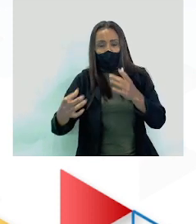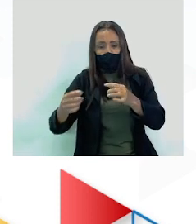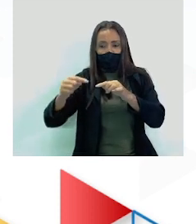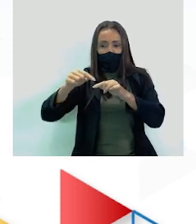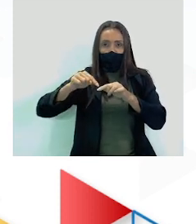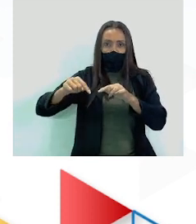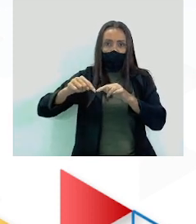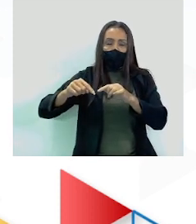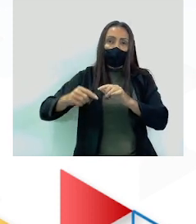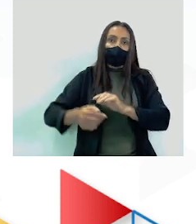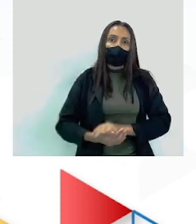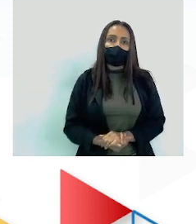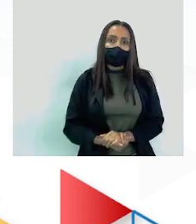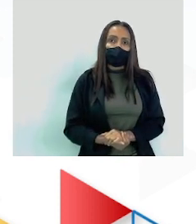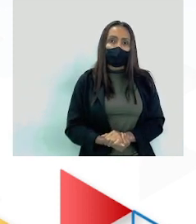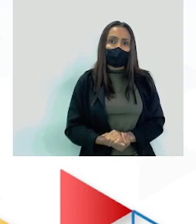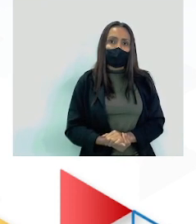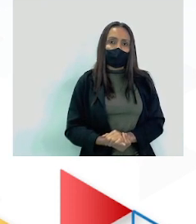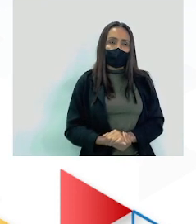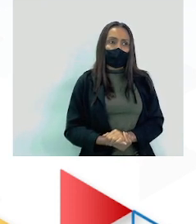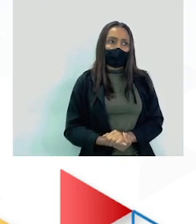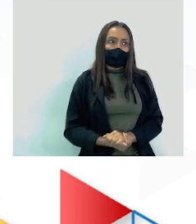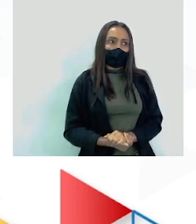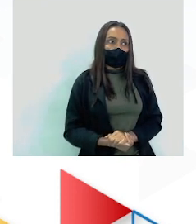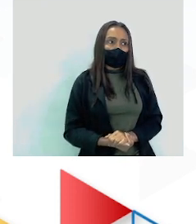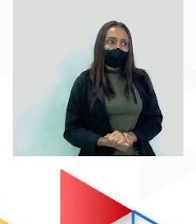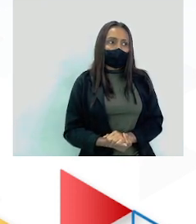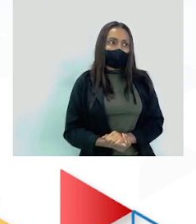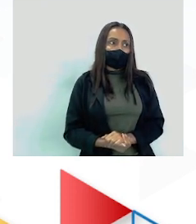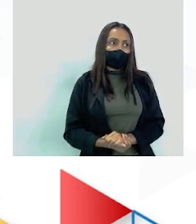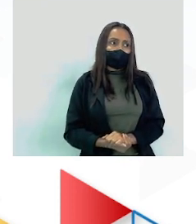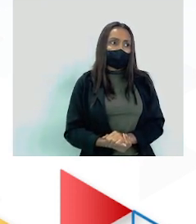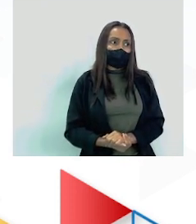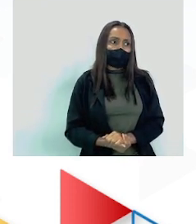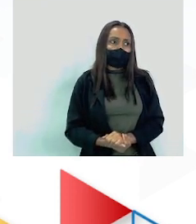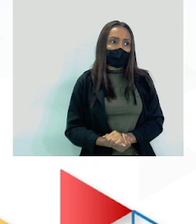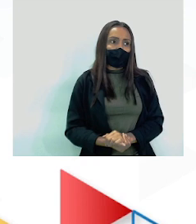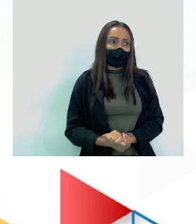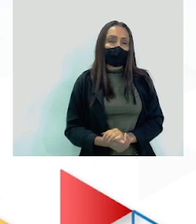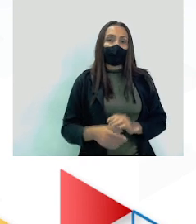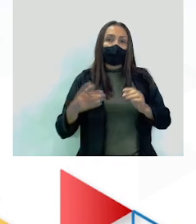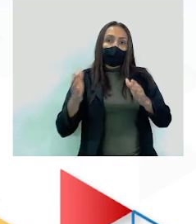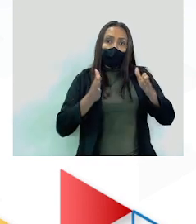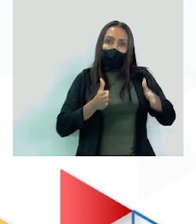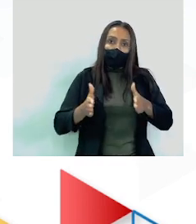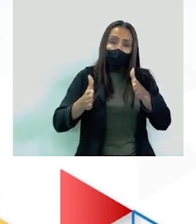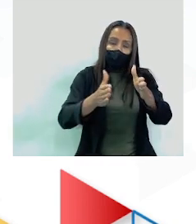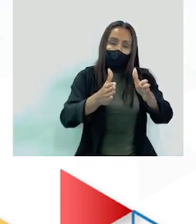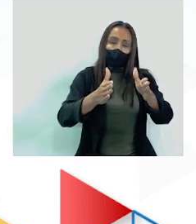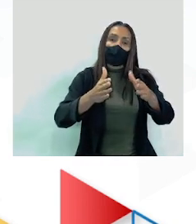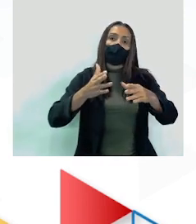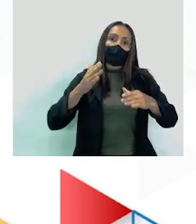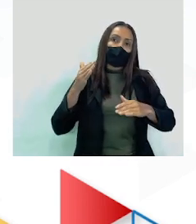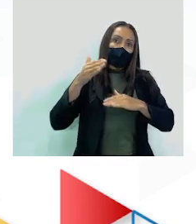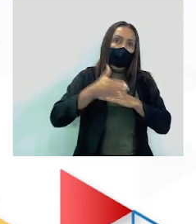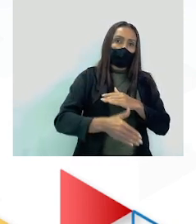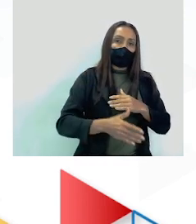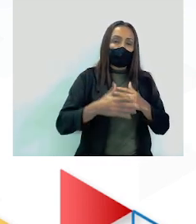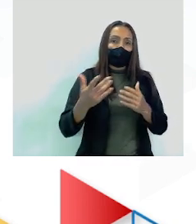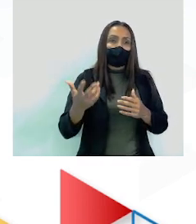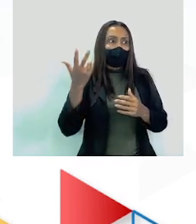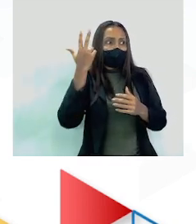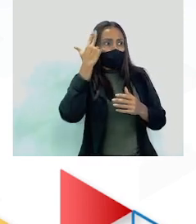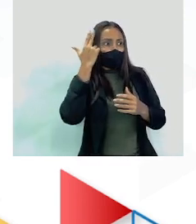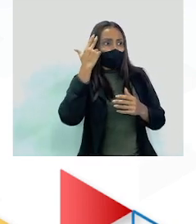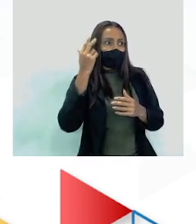ponto na ida e na volta. A linear de ligação ou de acesso, né, que é uma trilha, normalmente ela é